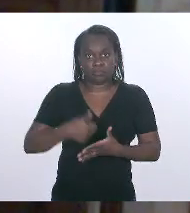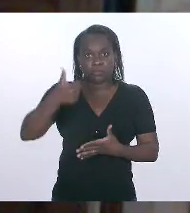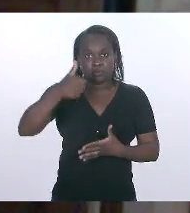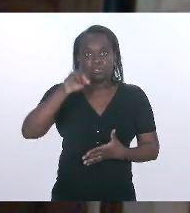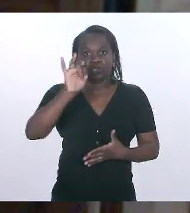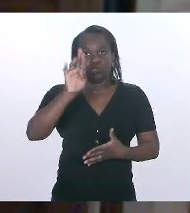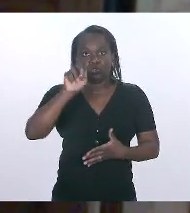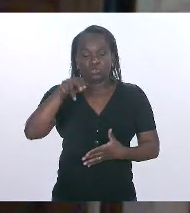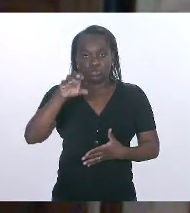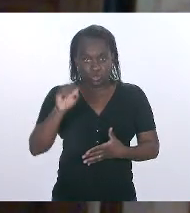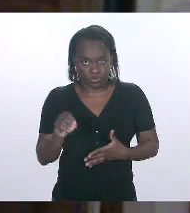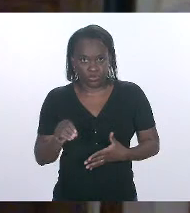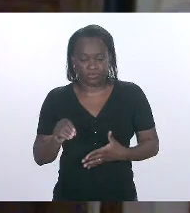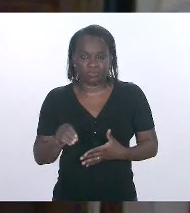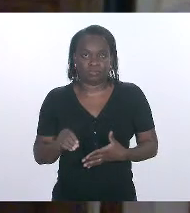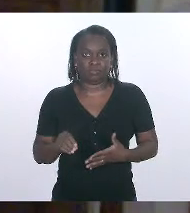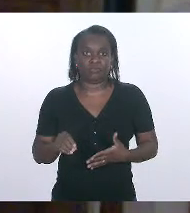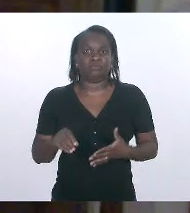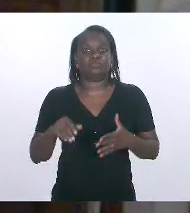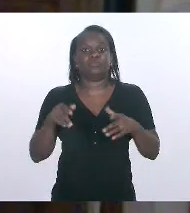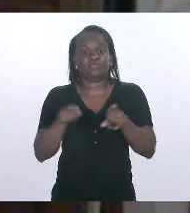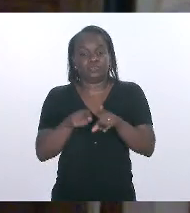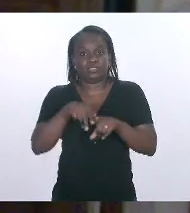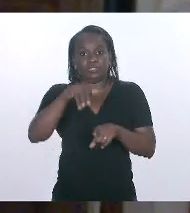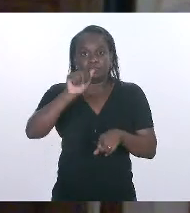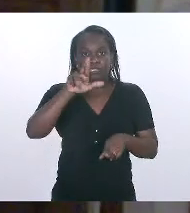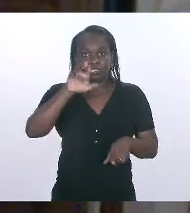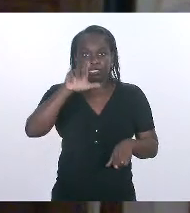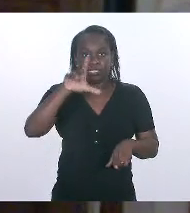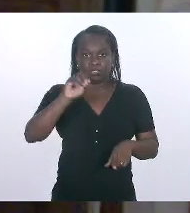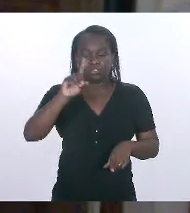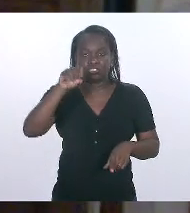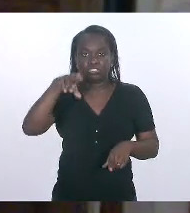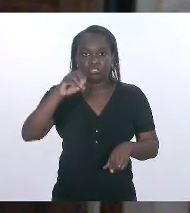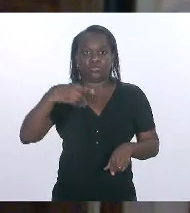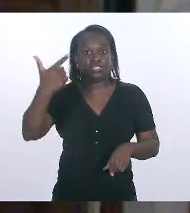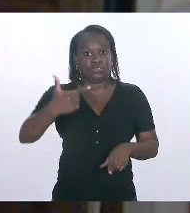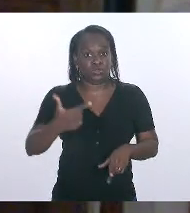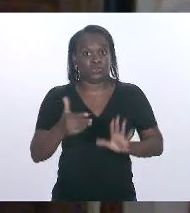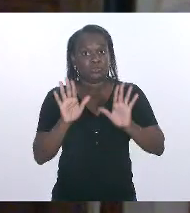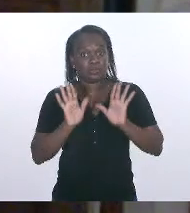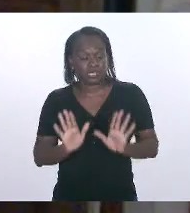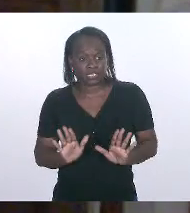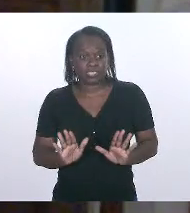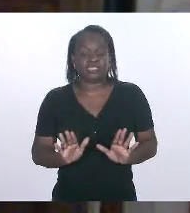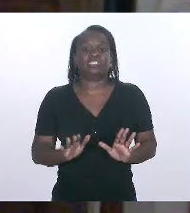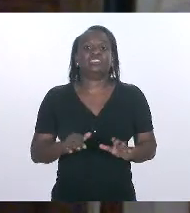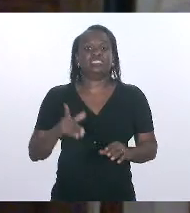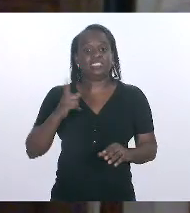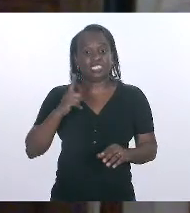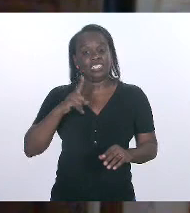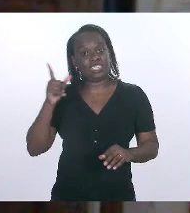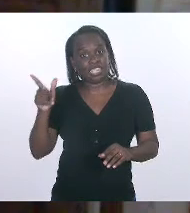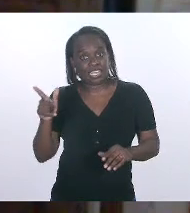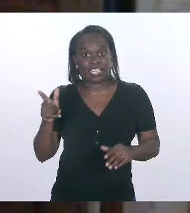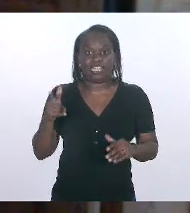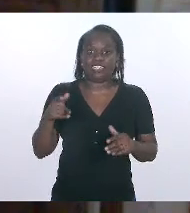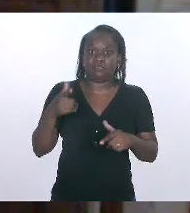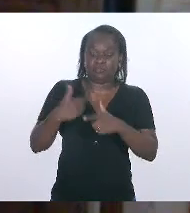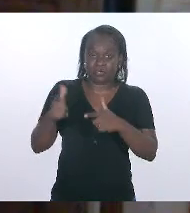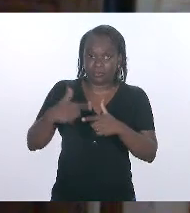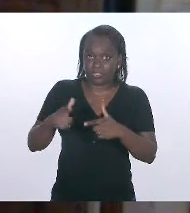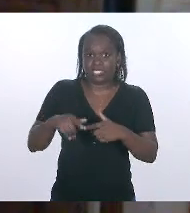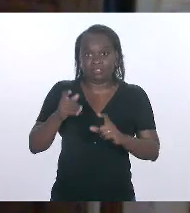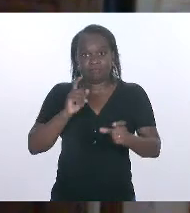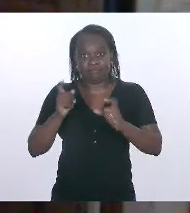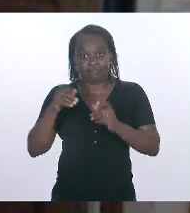primeiro turno, e Marcelo Dino foi o segundo. Mas tem lá uma inelegibilidade a